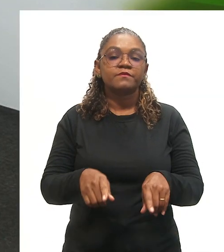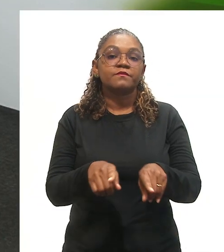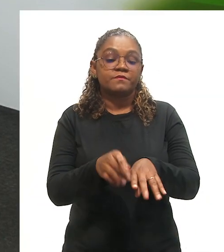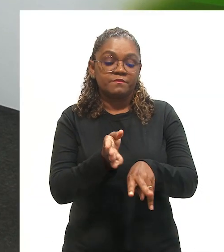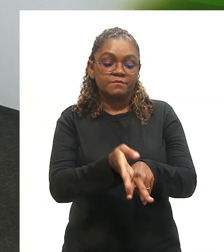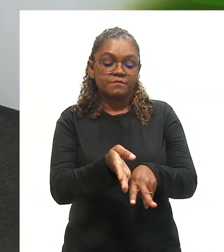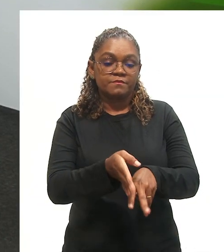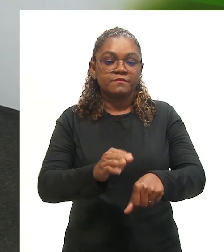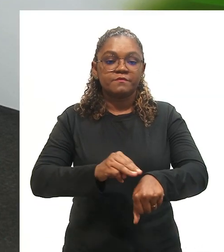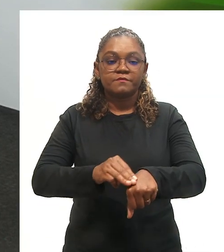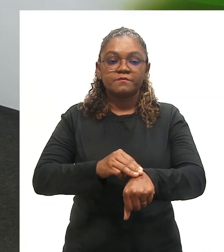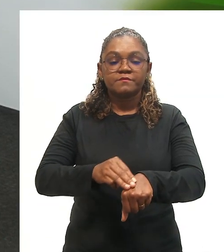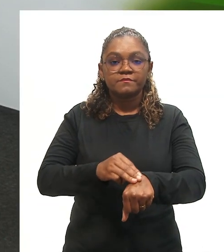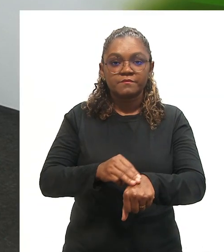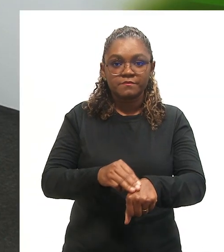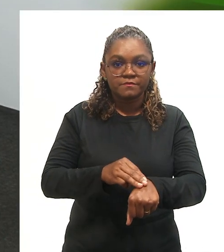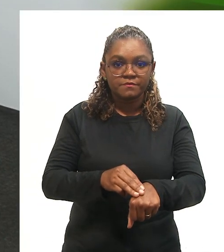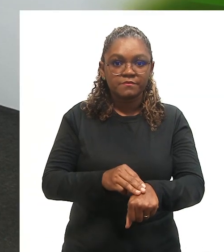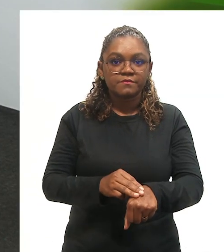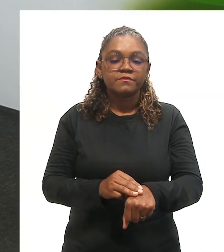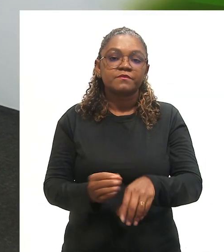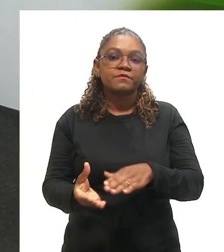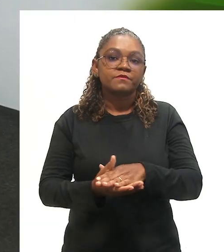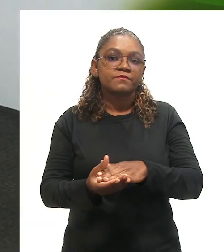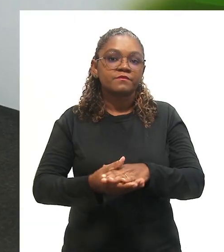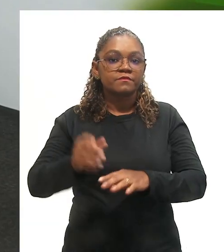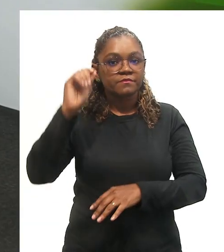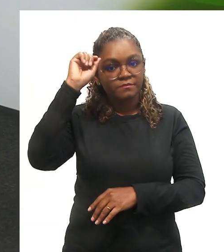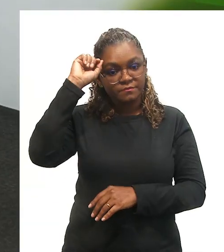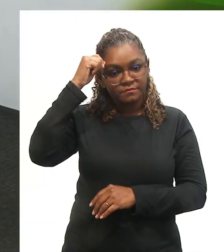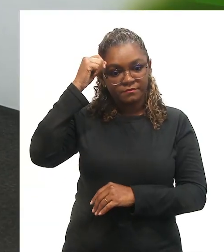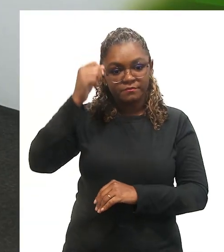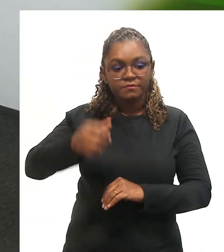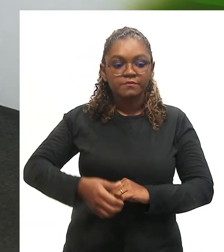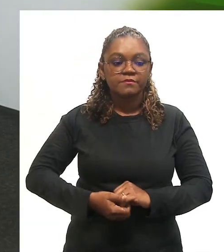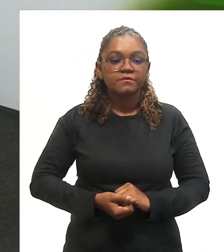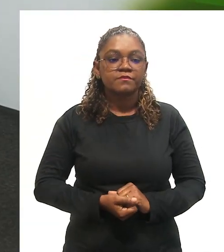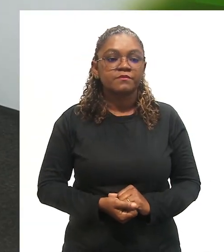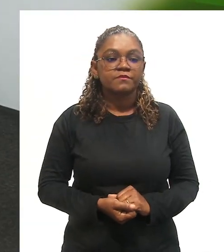e sapatos pretos. Vamos lá para a nossa aula então?